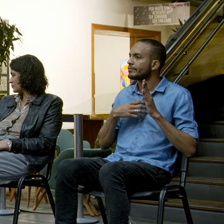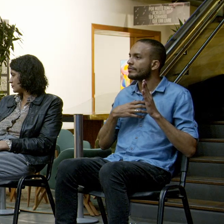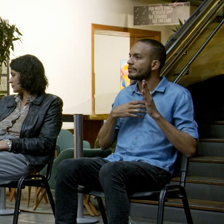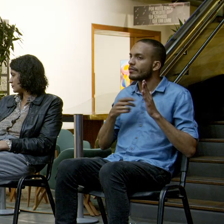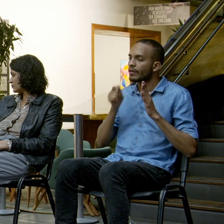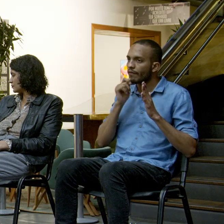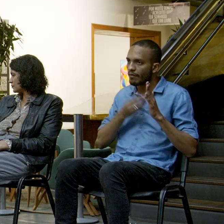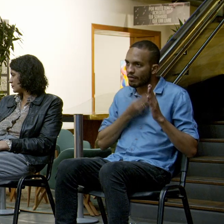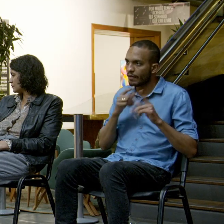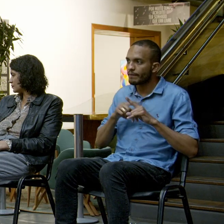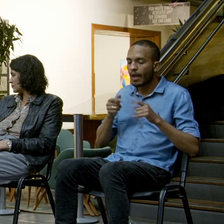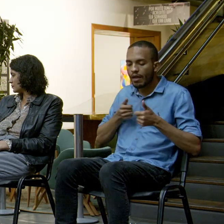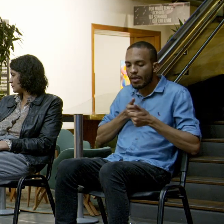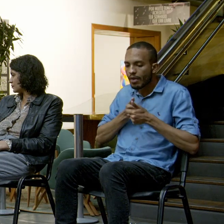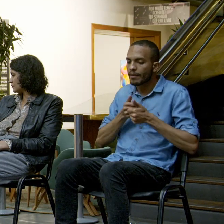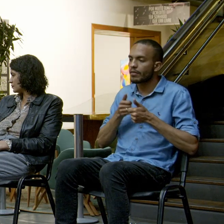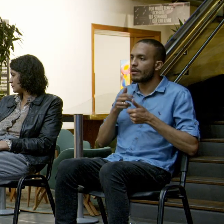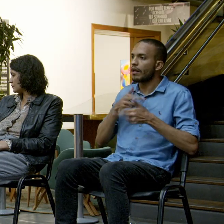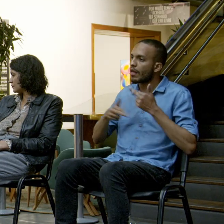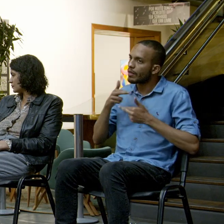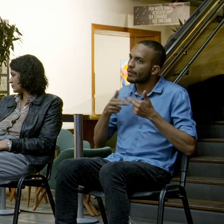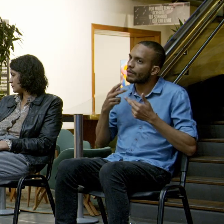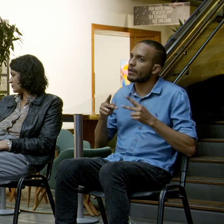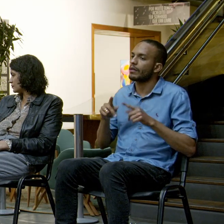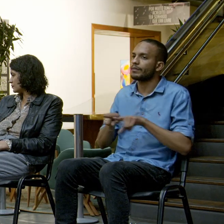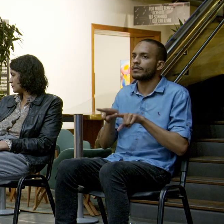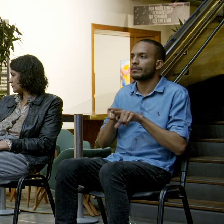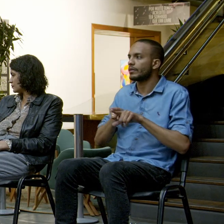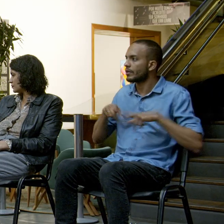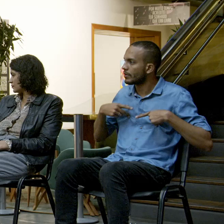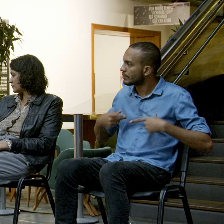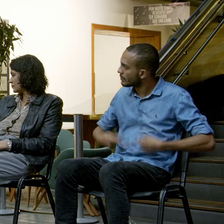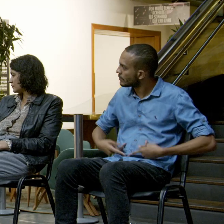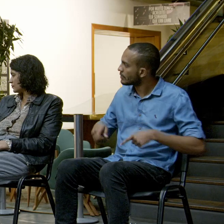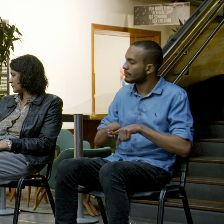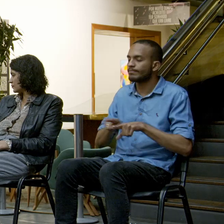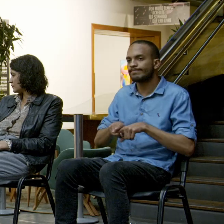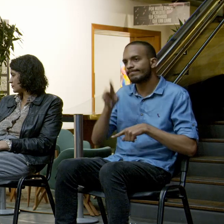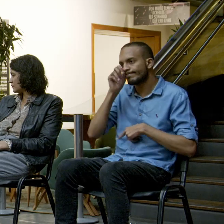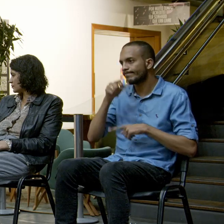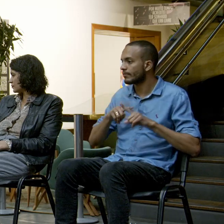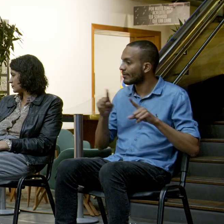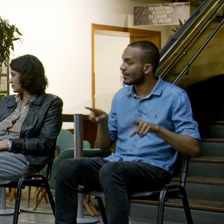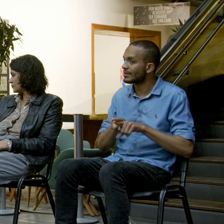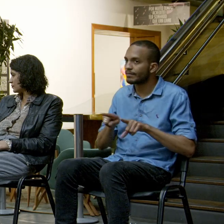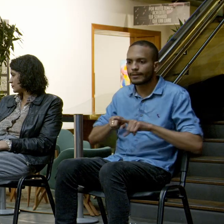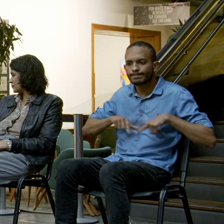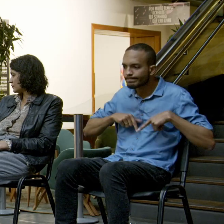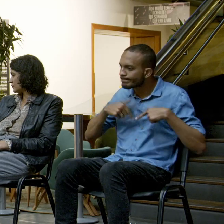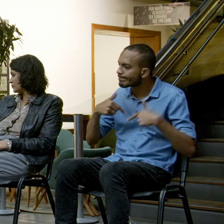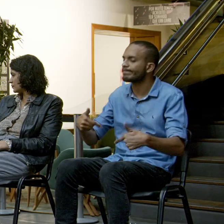XVII, mas em estreita relação com o humano. Uma relação tensa, talvez, mas também